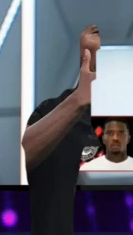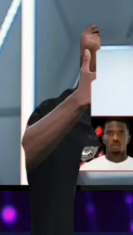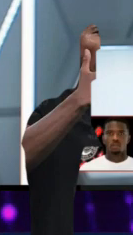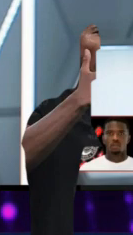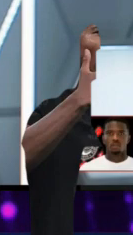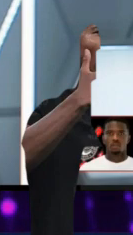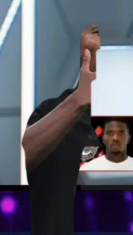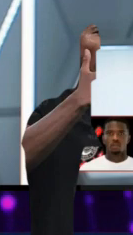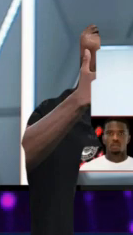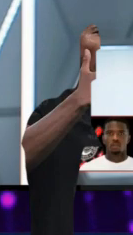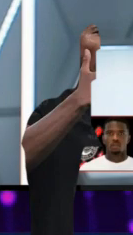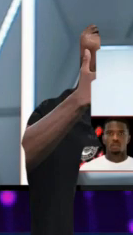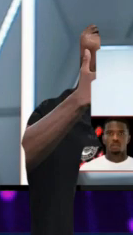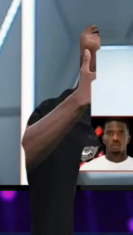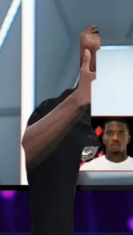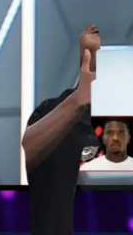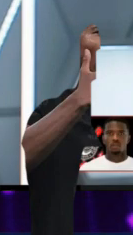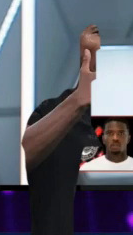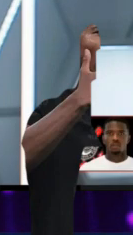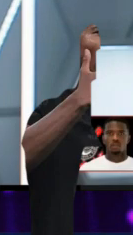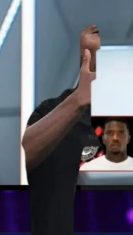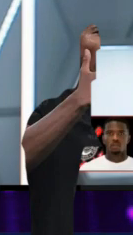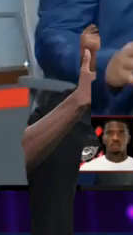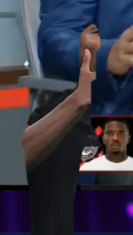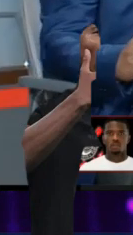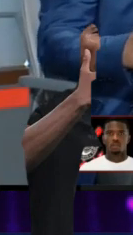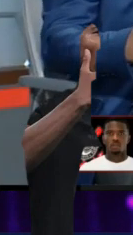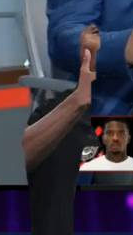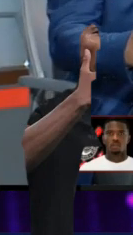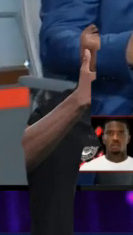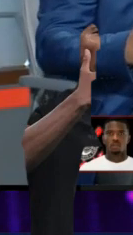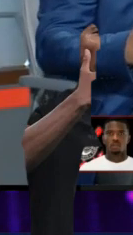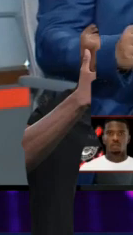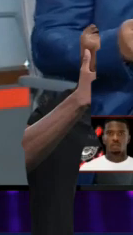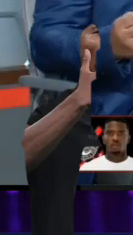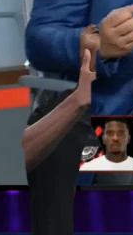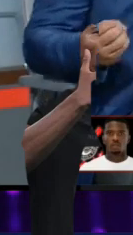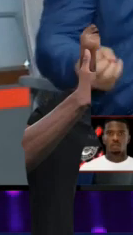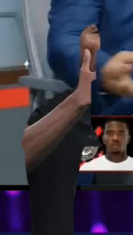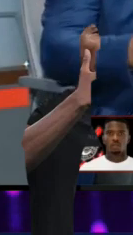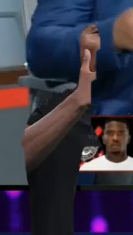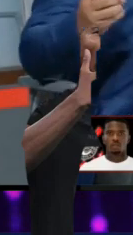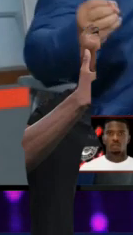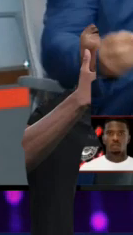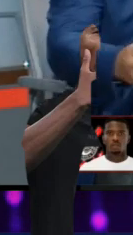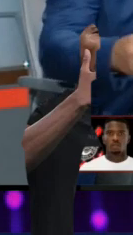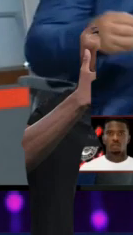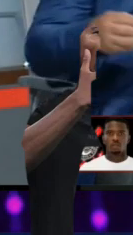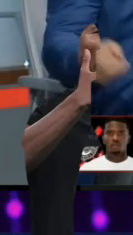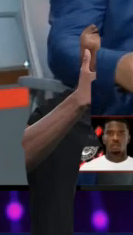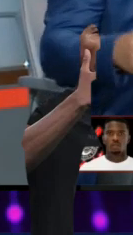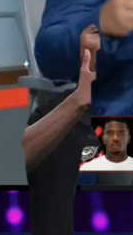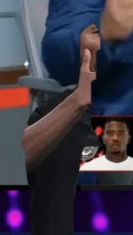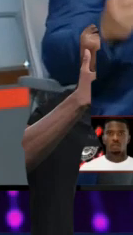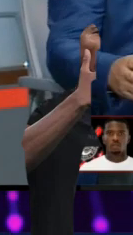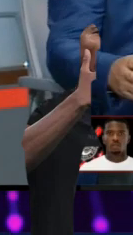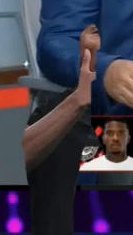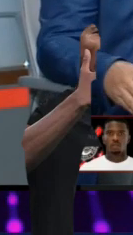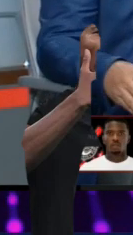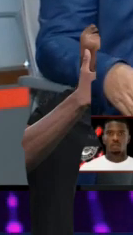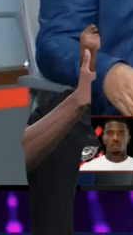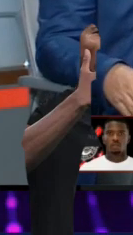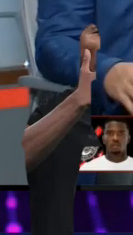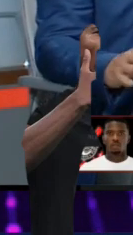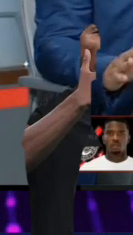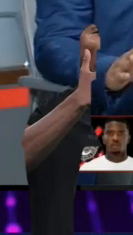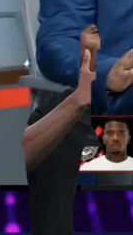maliciosas. A gente conhece o meio. Eu fui do meio. Você sabe quem é o cara que tá jogando aquela... pra você escorregar. Claro, mesmo.